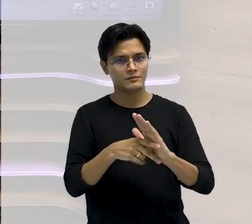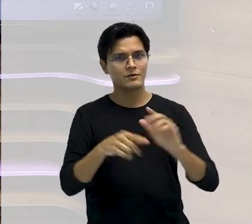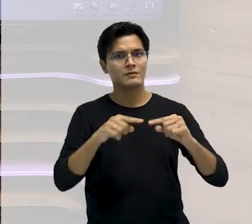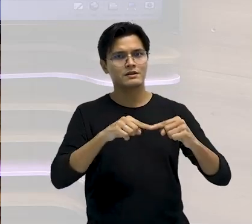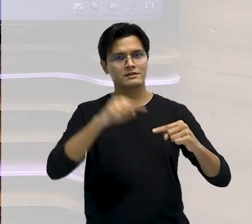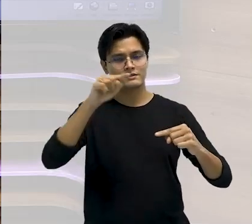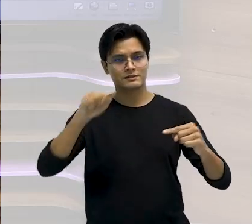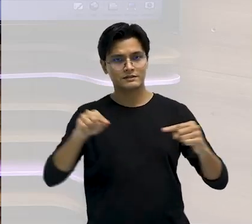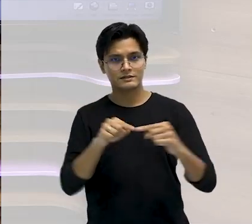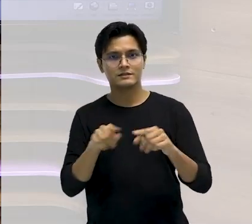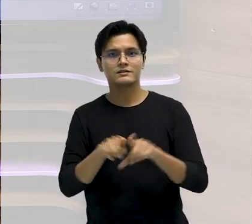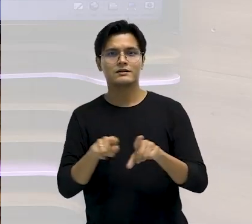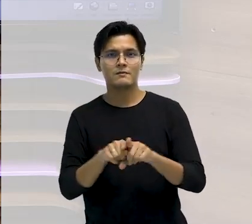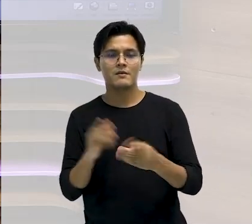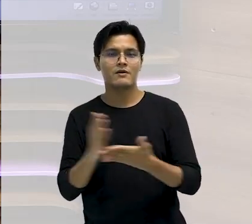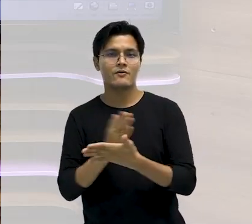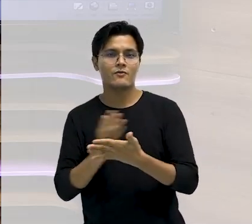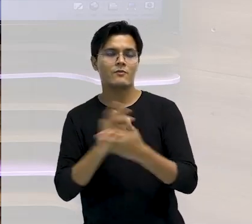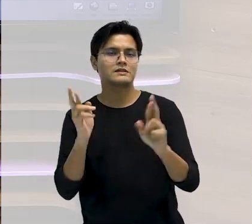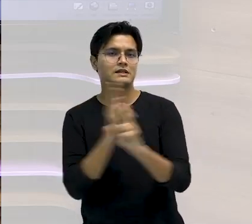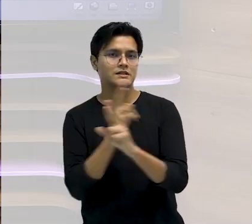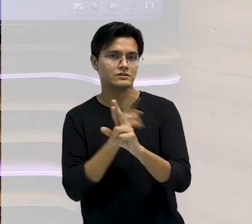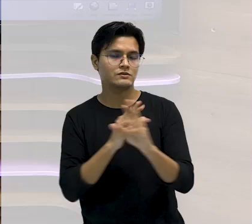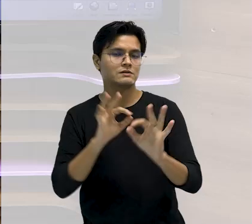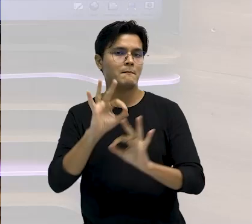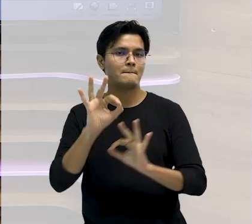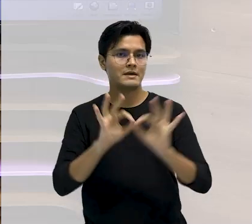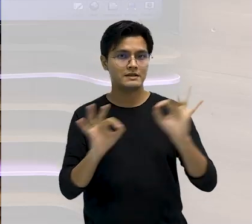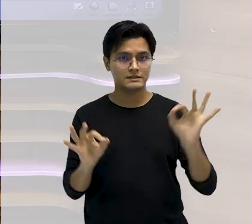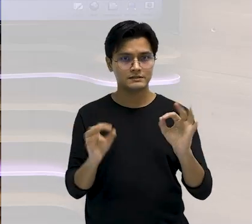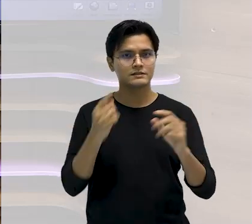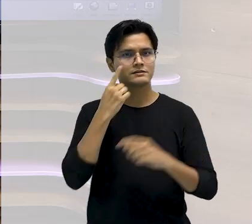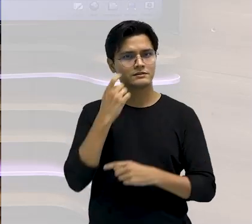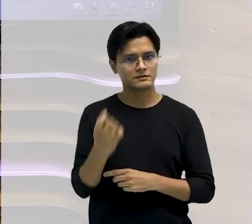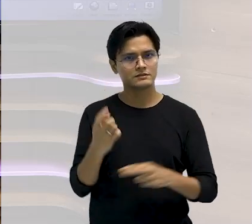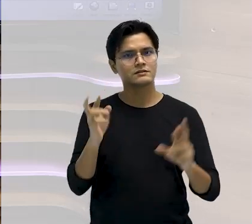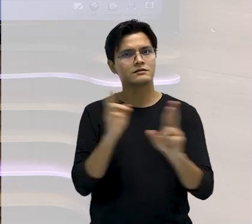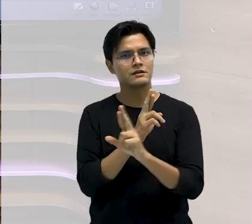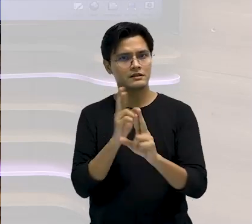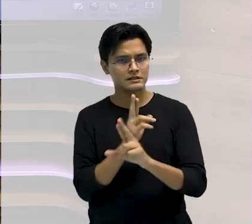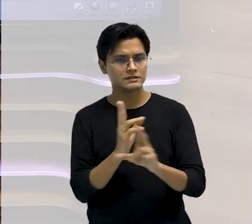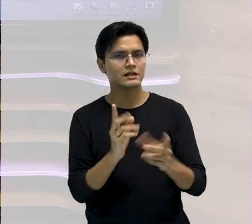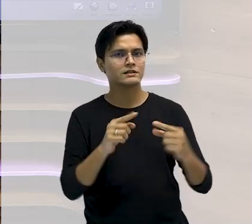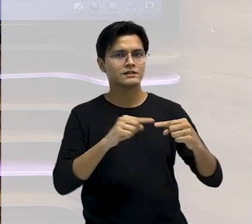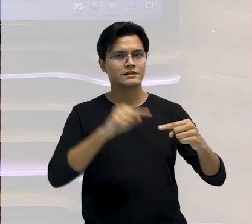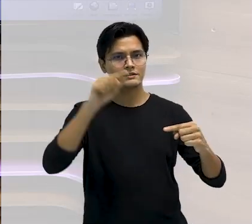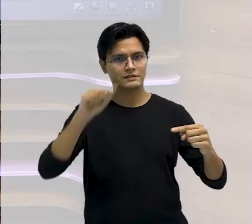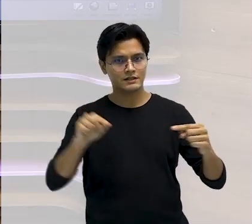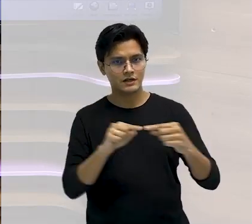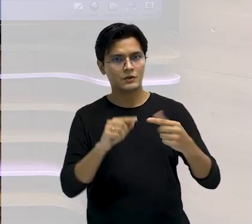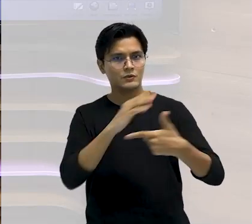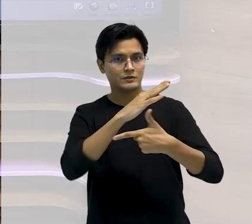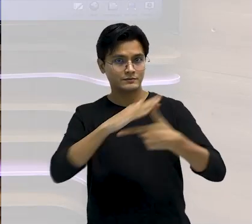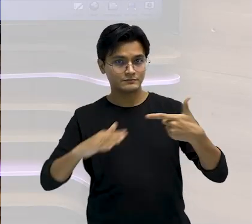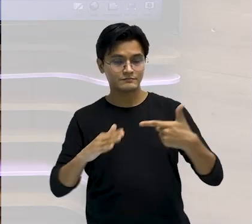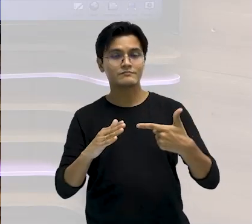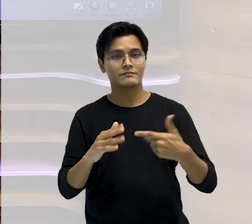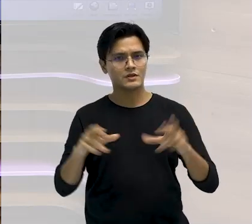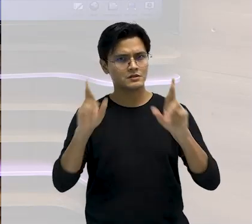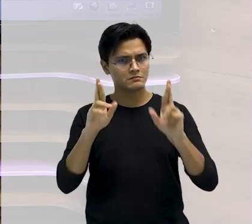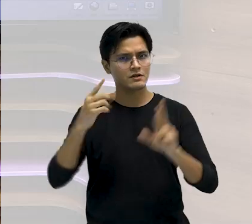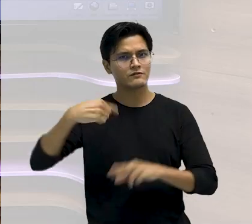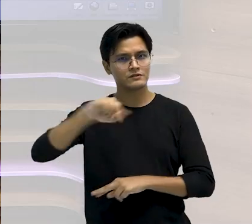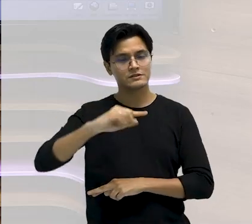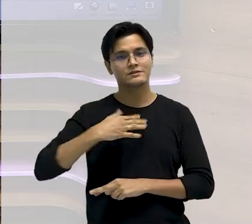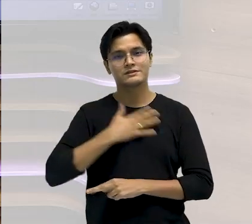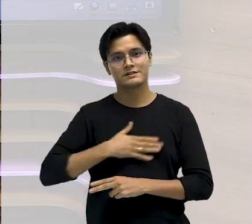tá bom? Algumas relações métricas bem interessantes envolvidas dentro do triângulo retângulo também. Espero que vocês tenham